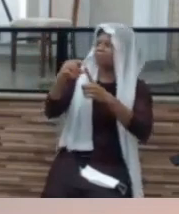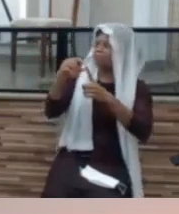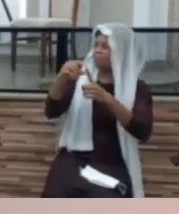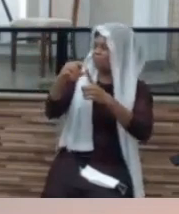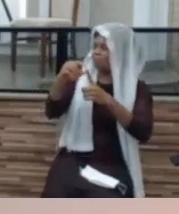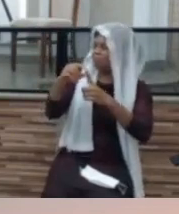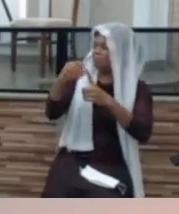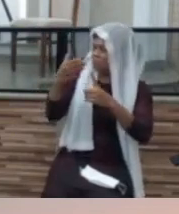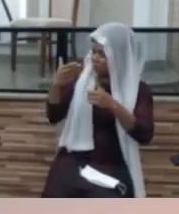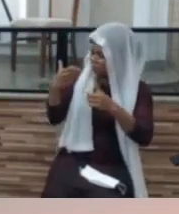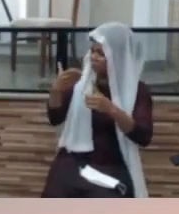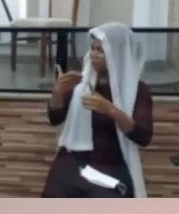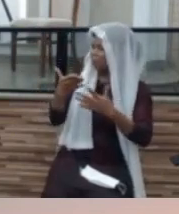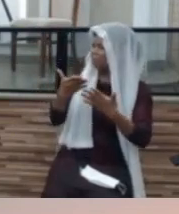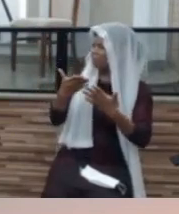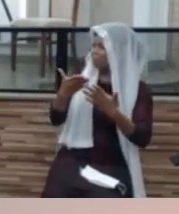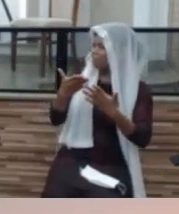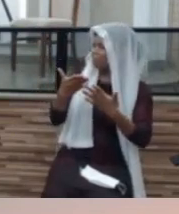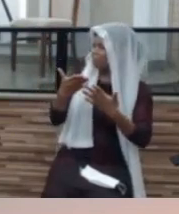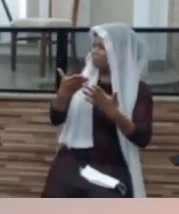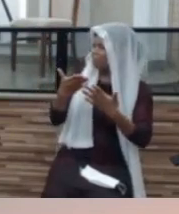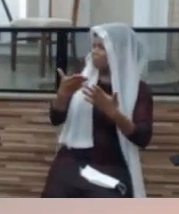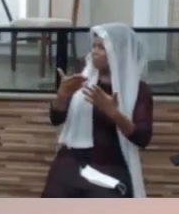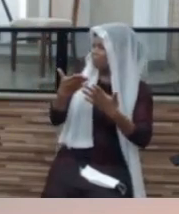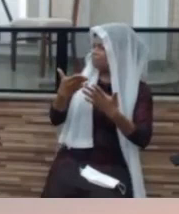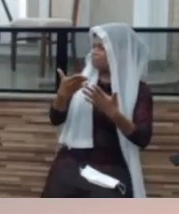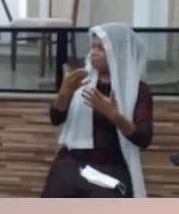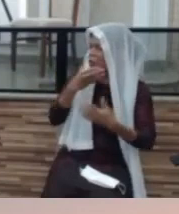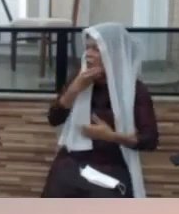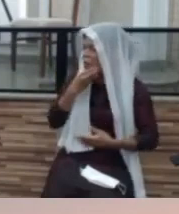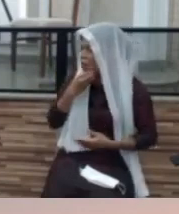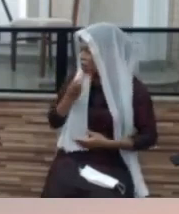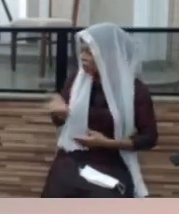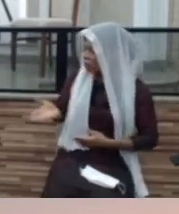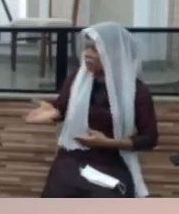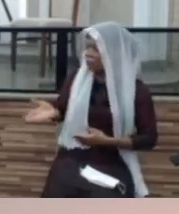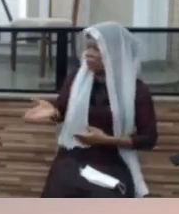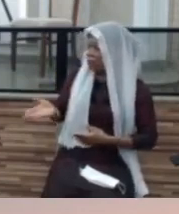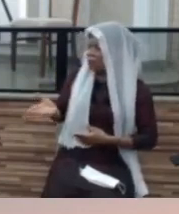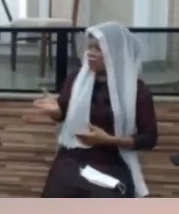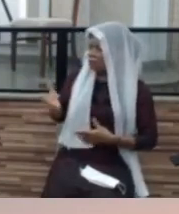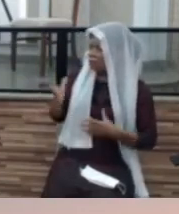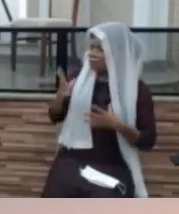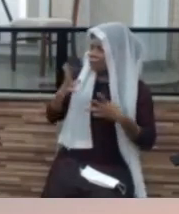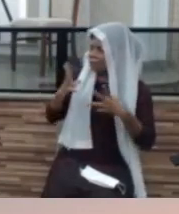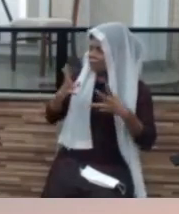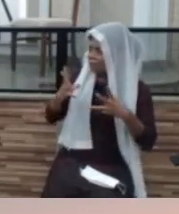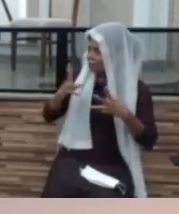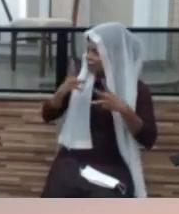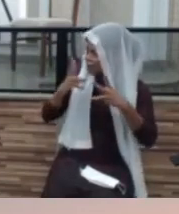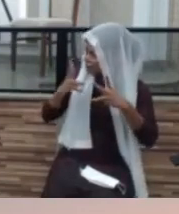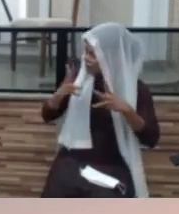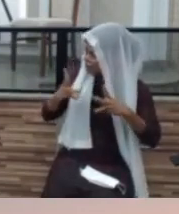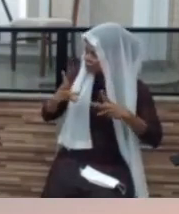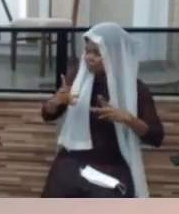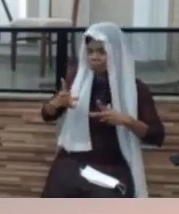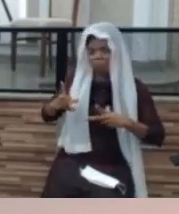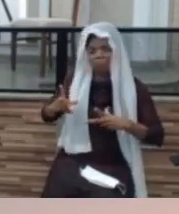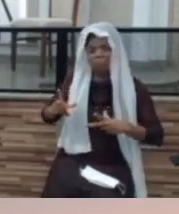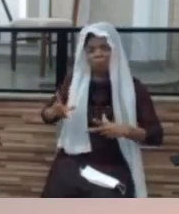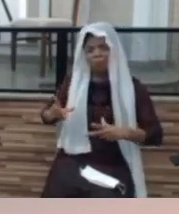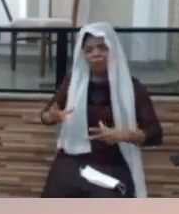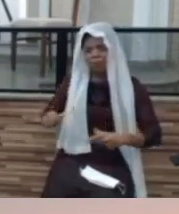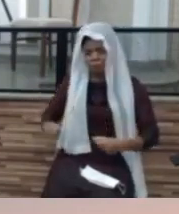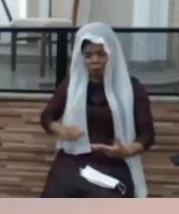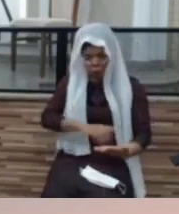limpeza, irmãos, e voltou a glória na igreja. Se você tem alguma limpeza que hoje é mandar de crer que o Espírito de Deus já fez